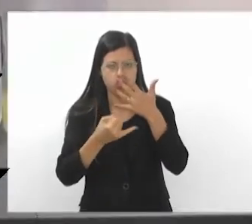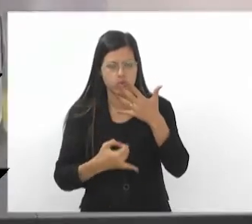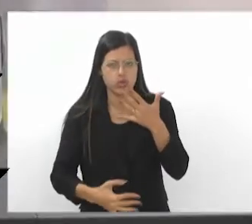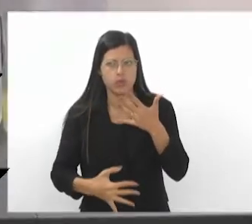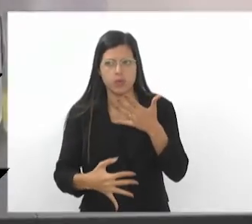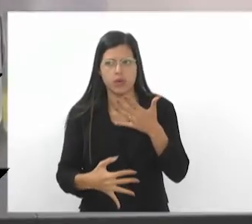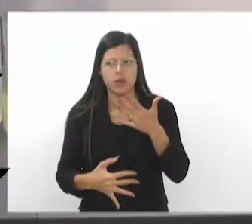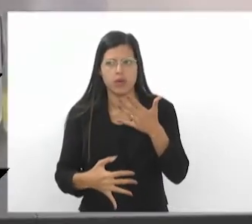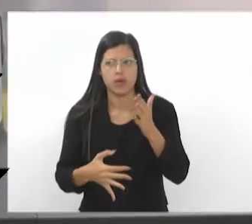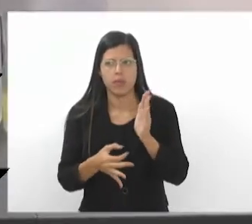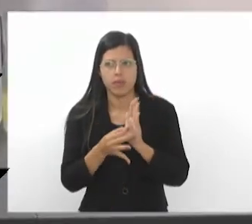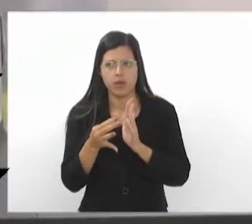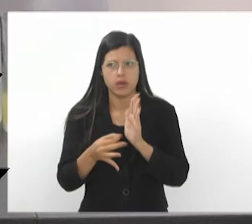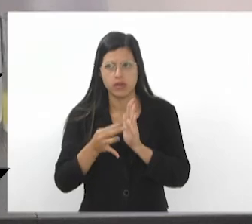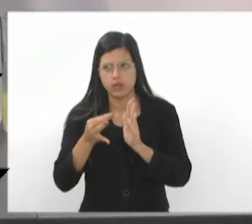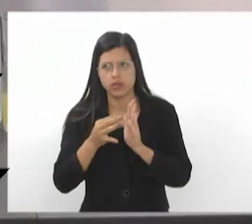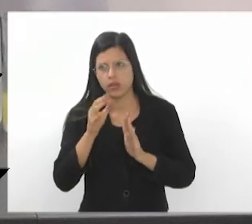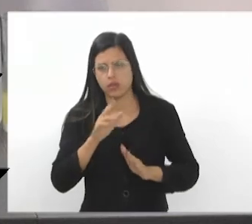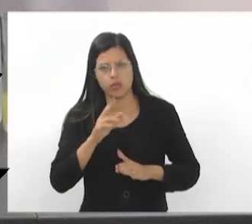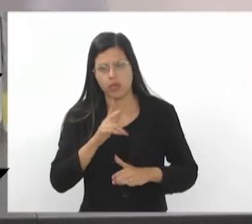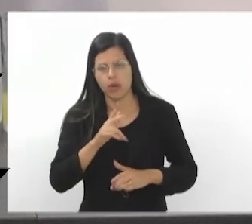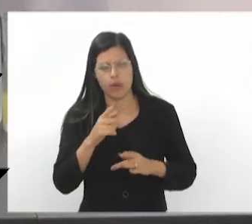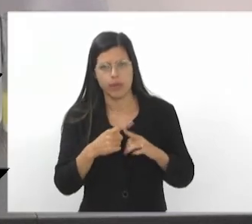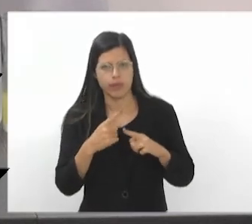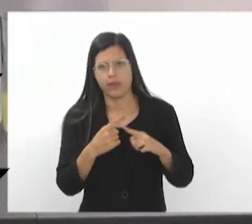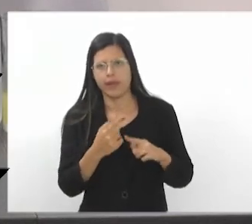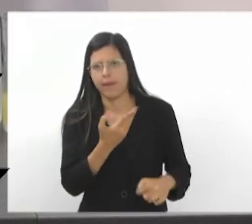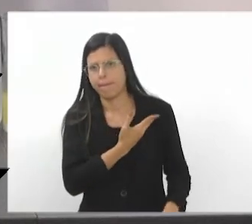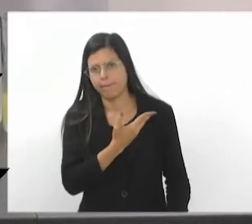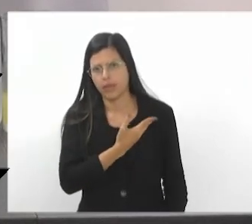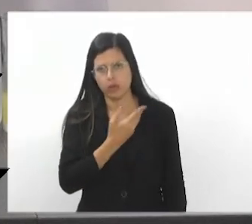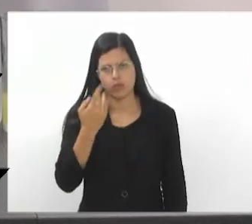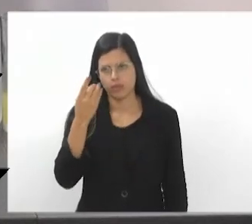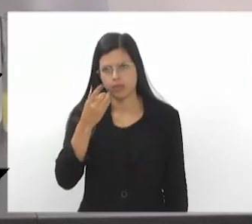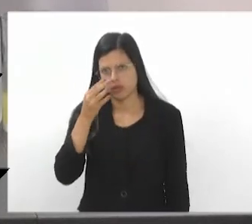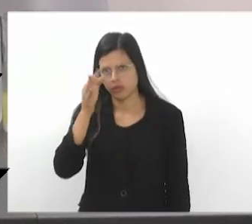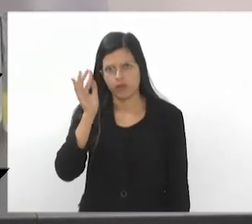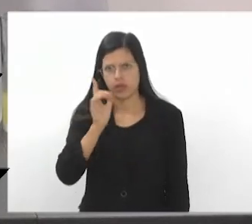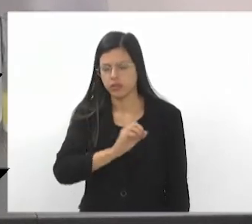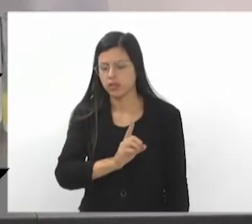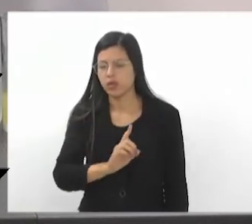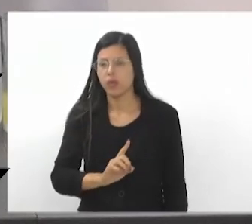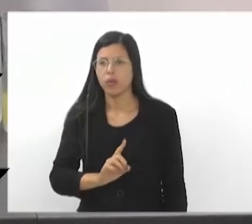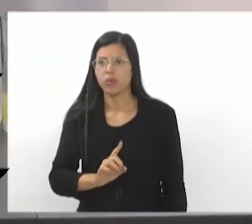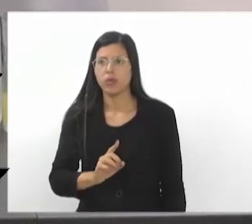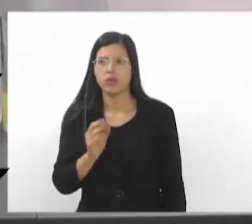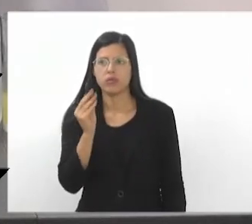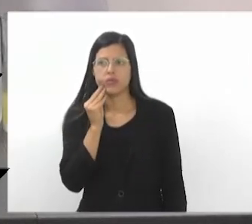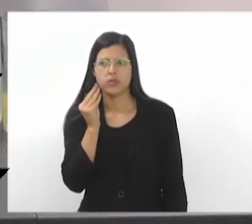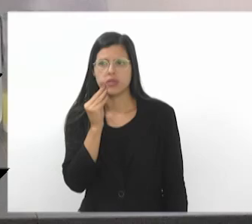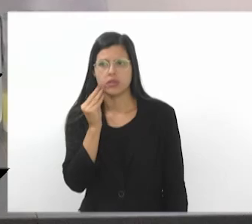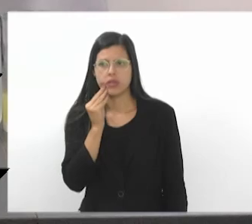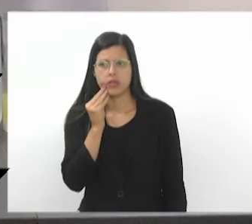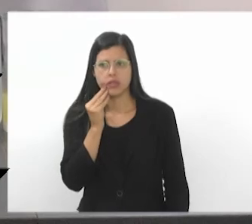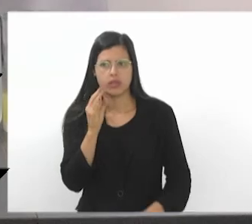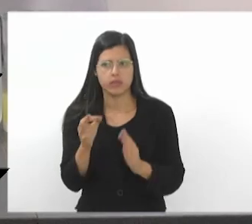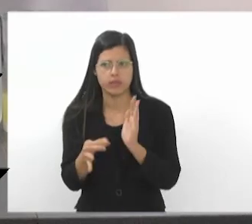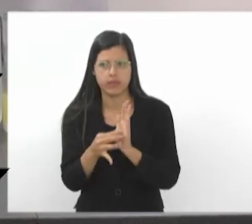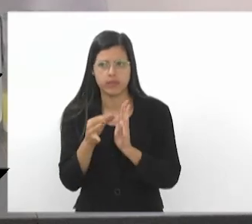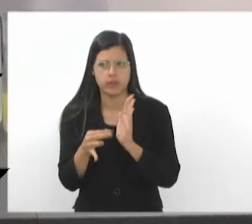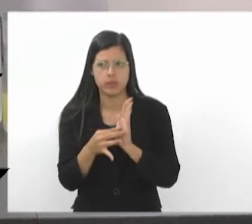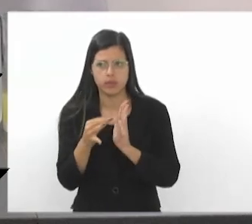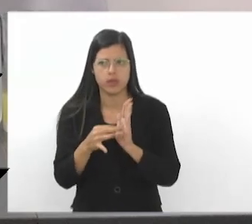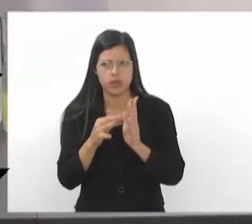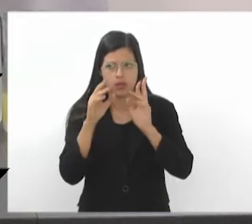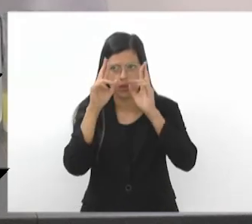por mera camaradagem ao deputado Fred, não, mas eu tenho tentado, nos pareceres que dou,